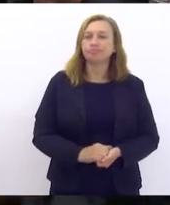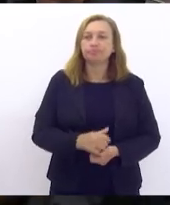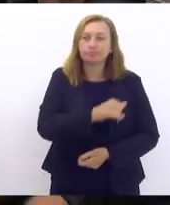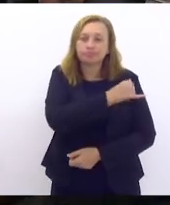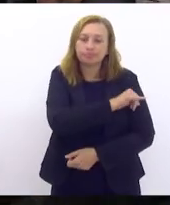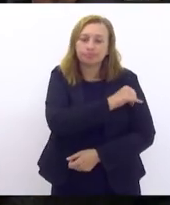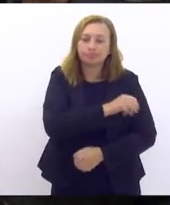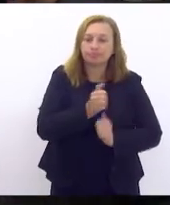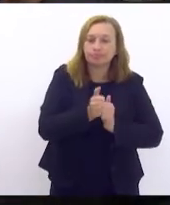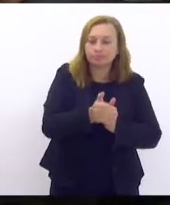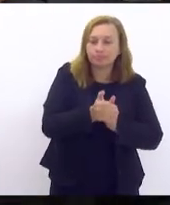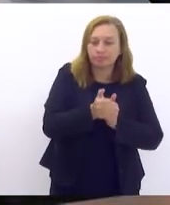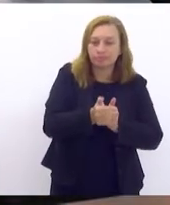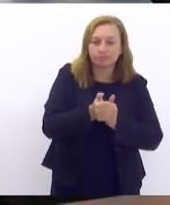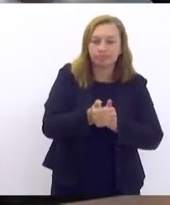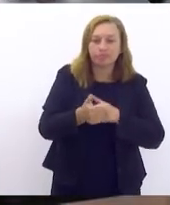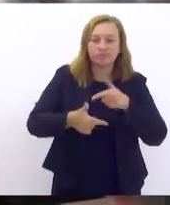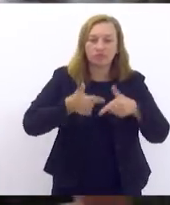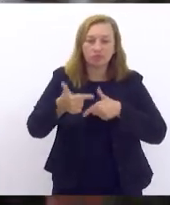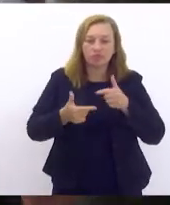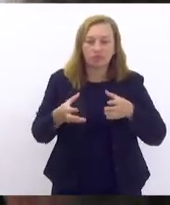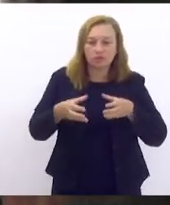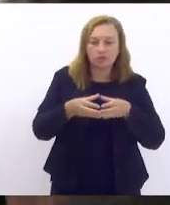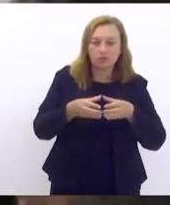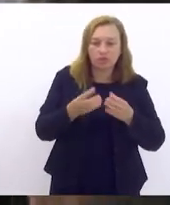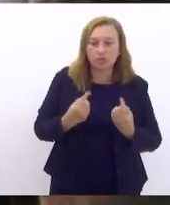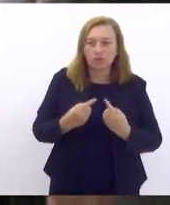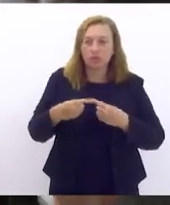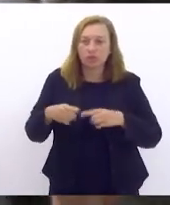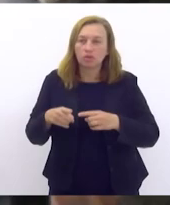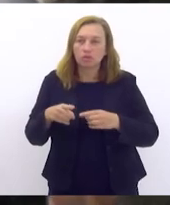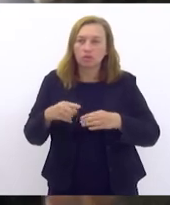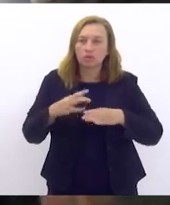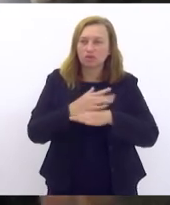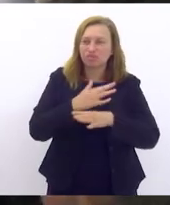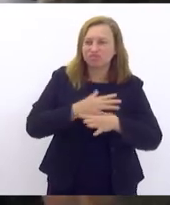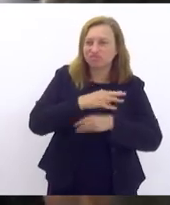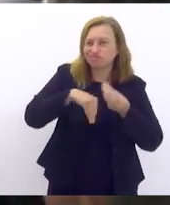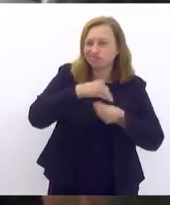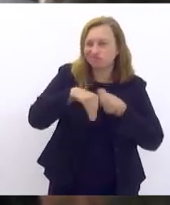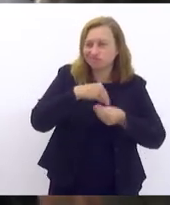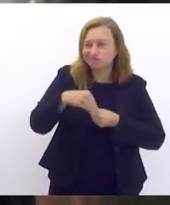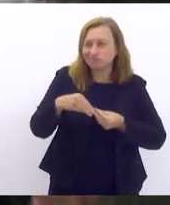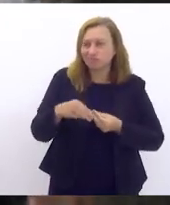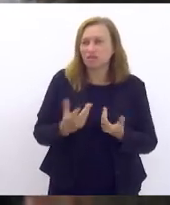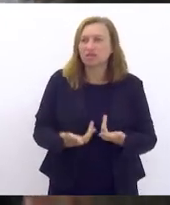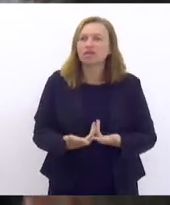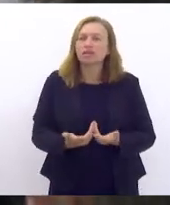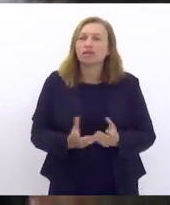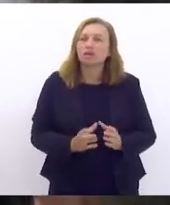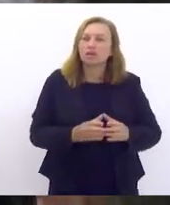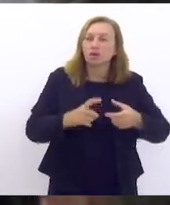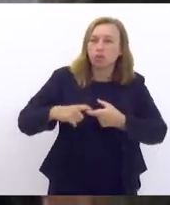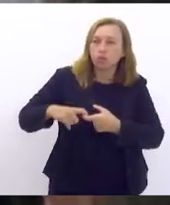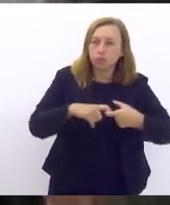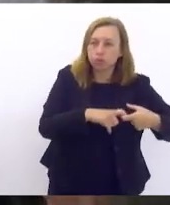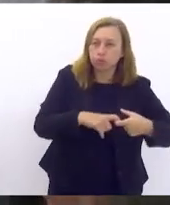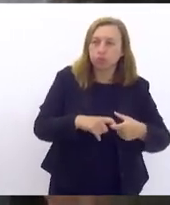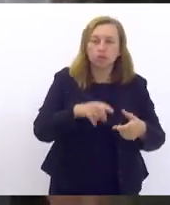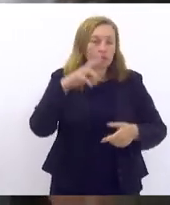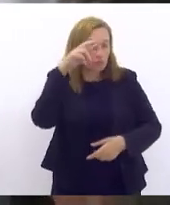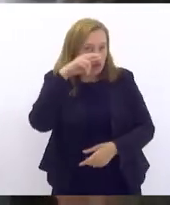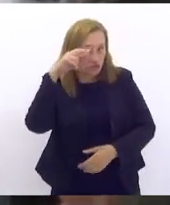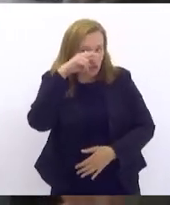tem acompanhado o trabalho da Comissão de Combate à Desordem Urbana, né, no que tange à máfia do reboque. Nós temos